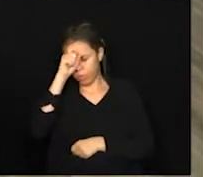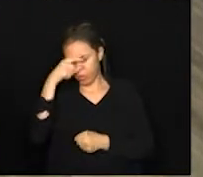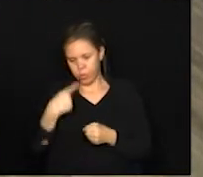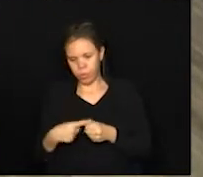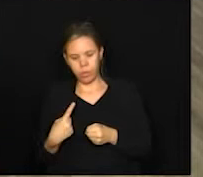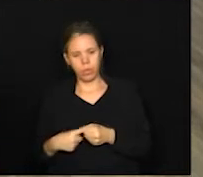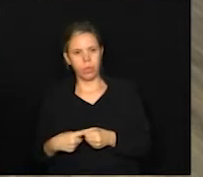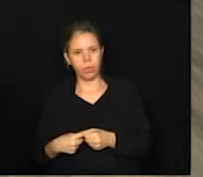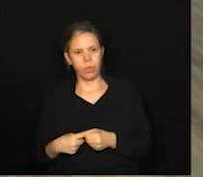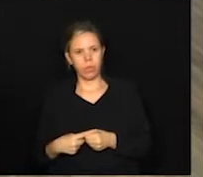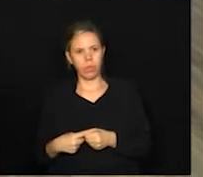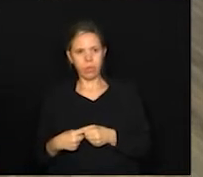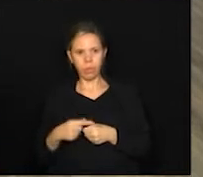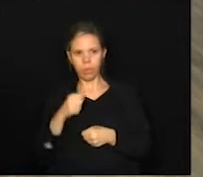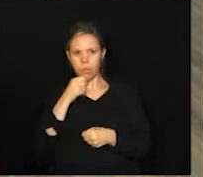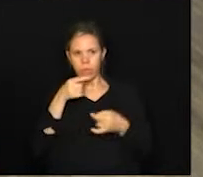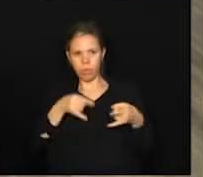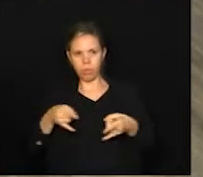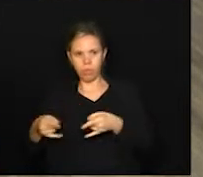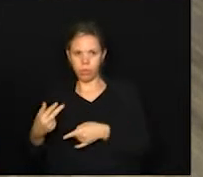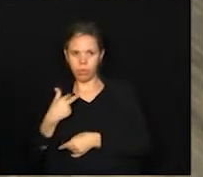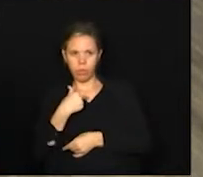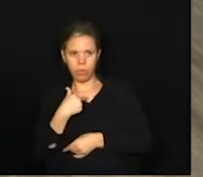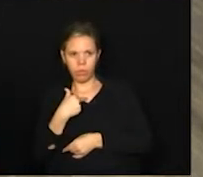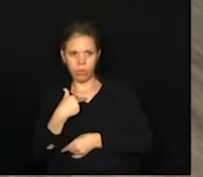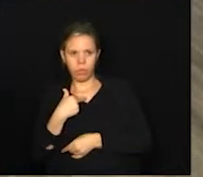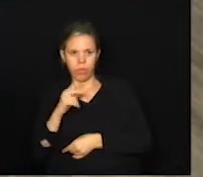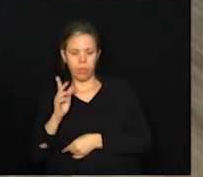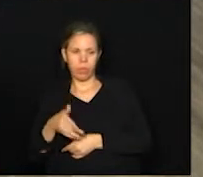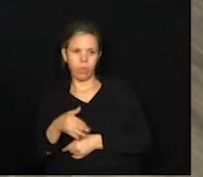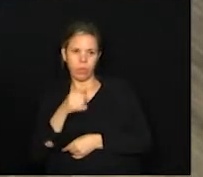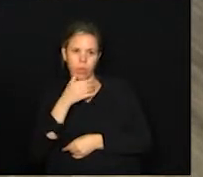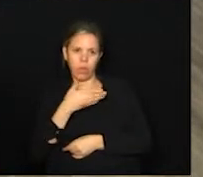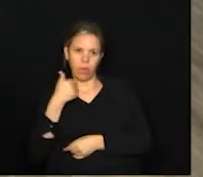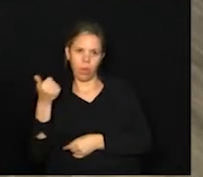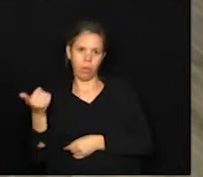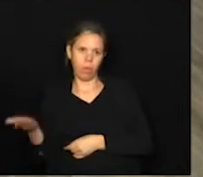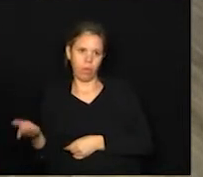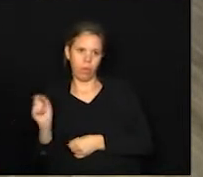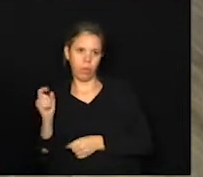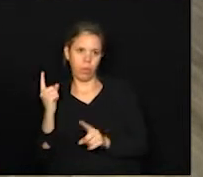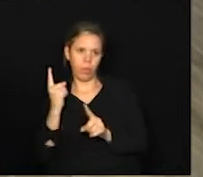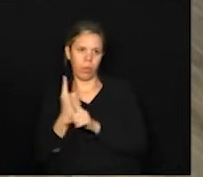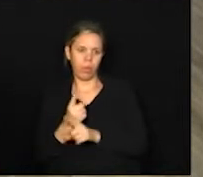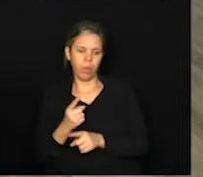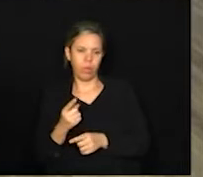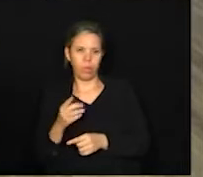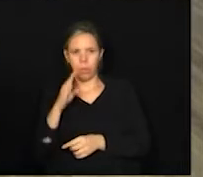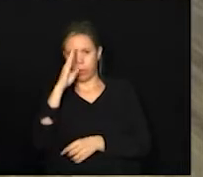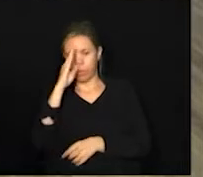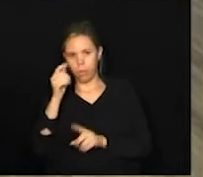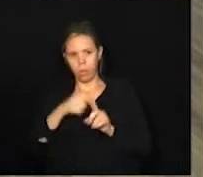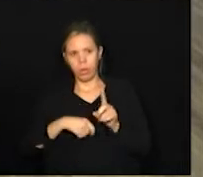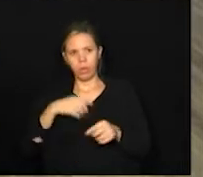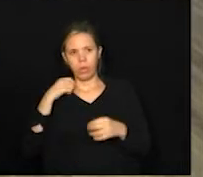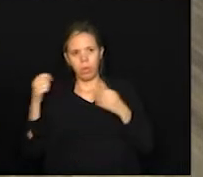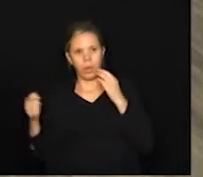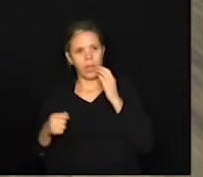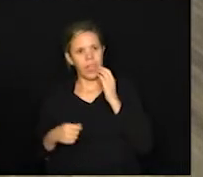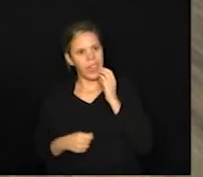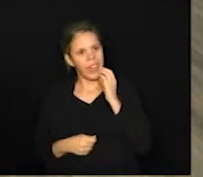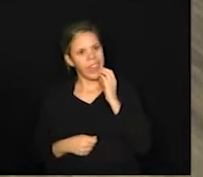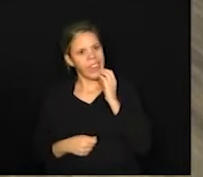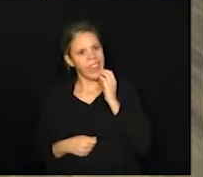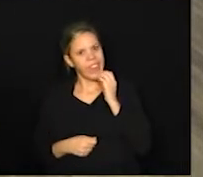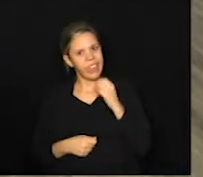a gente vê ainda bastante leito ocupado, mas já é uma situação melhor do que encontrada principalmente no mês de abril, né? Isso